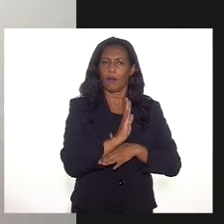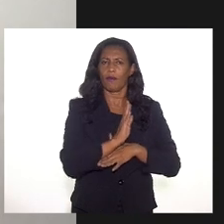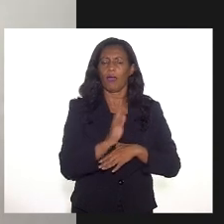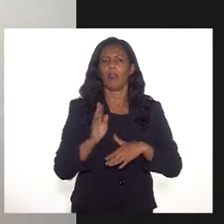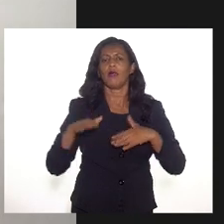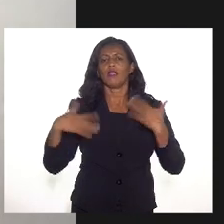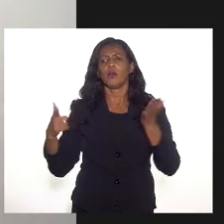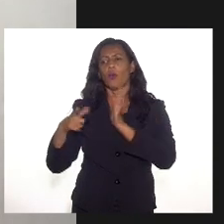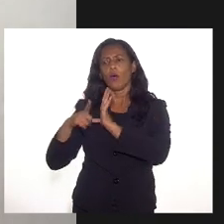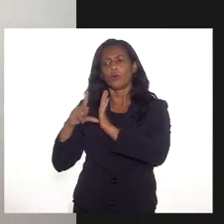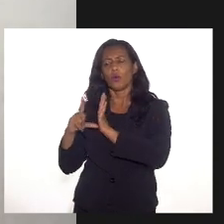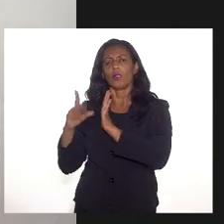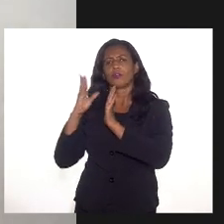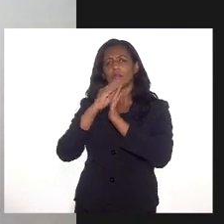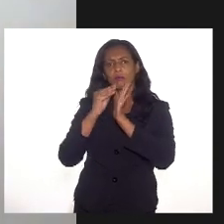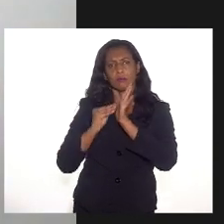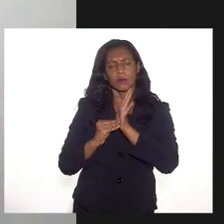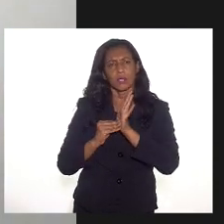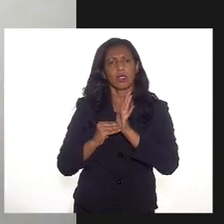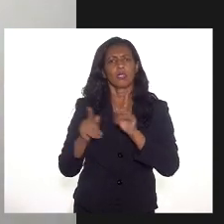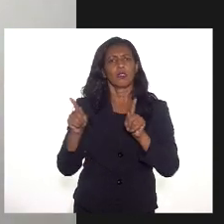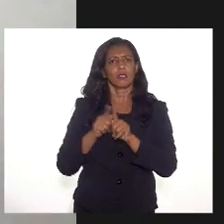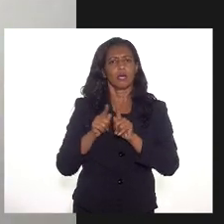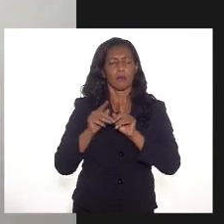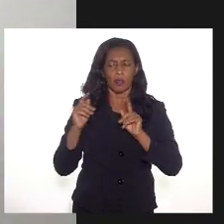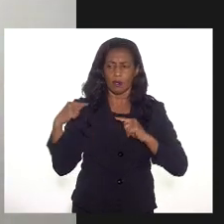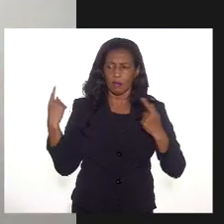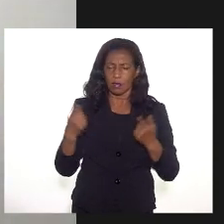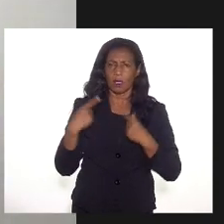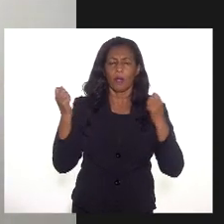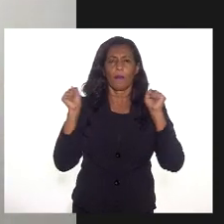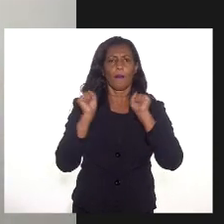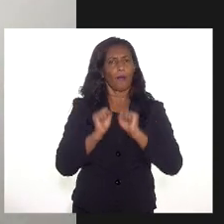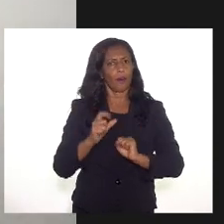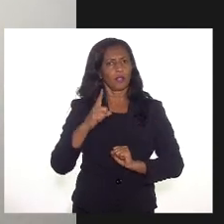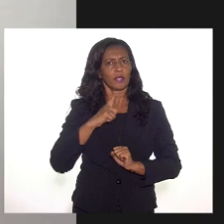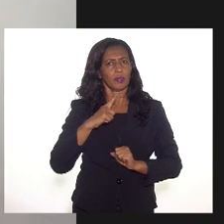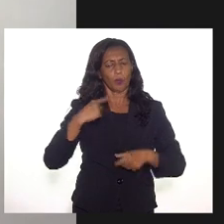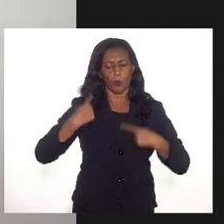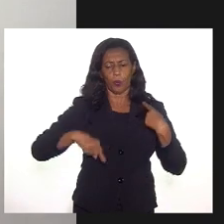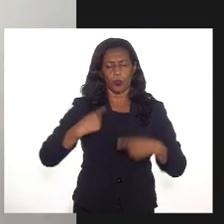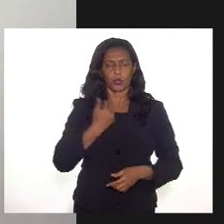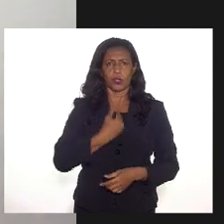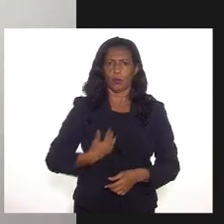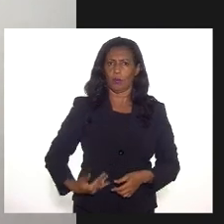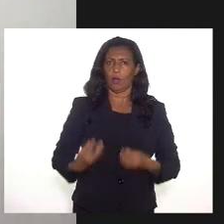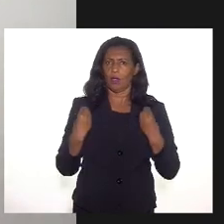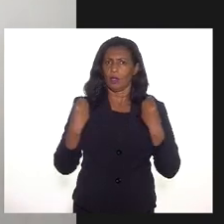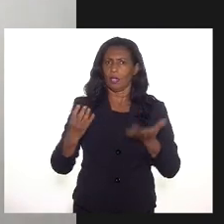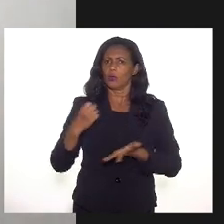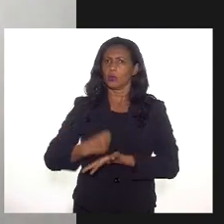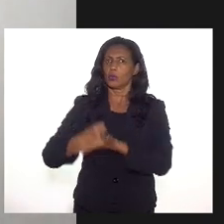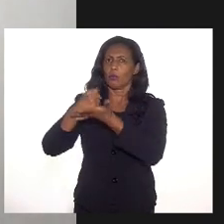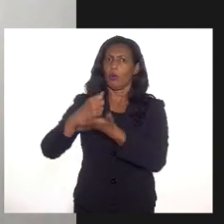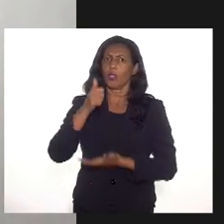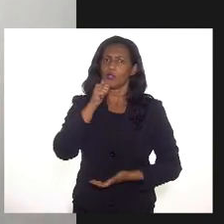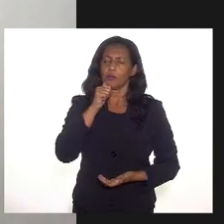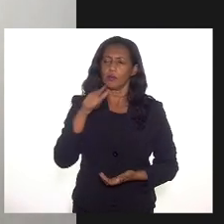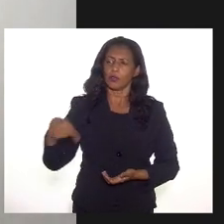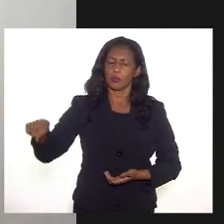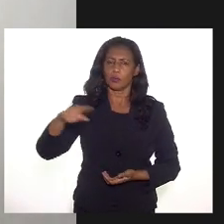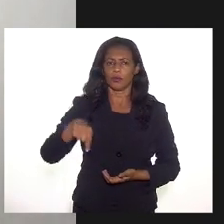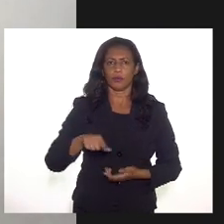quanto antes implementar todas as medidas para que a gente possa ter políticas públicas que deem suporte a essas mulheres